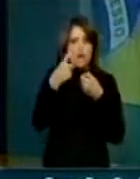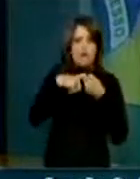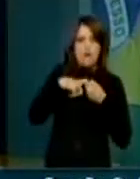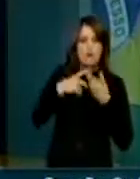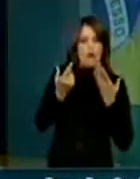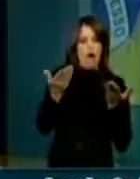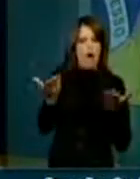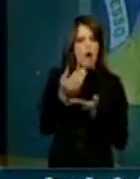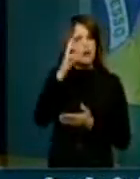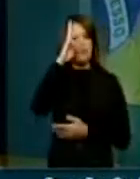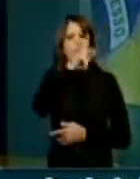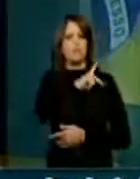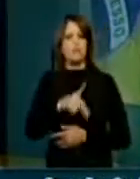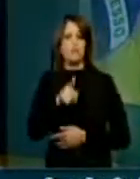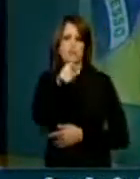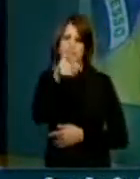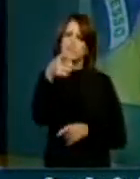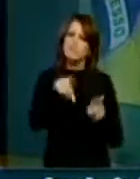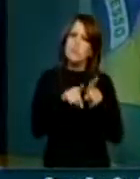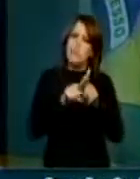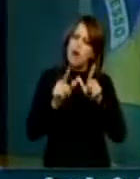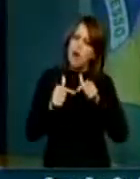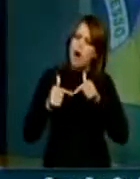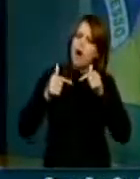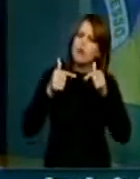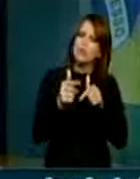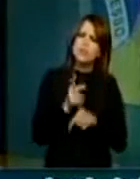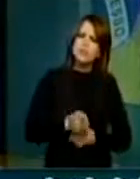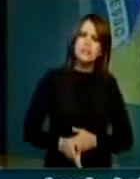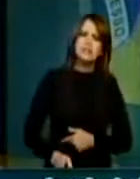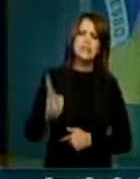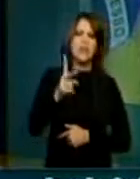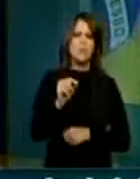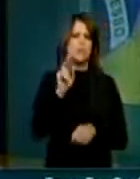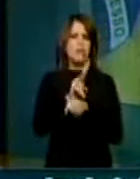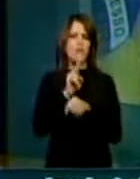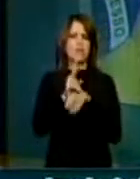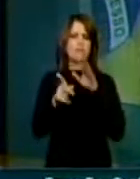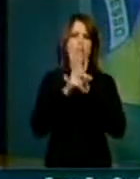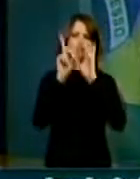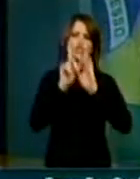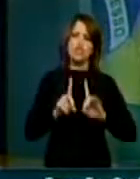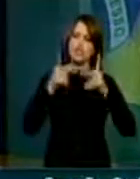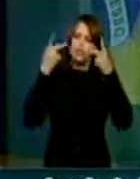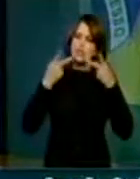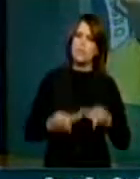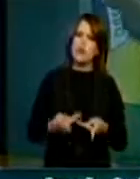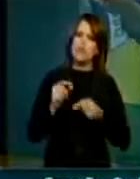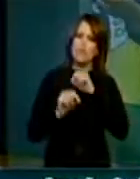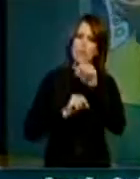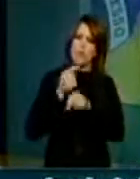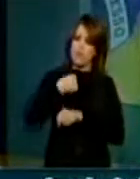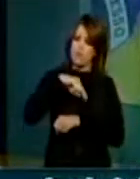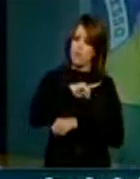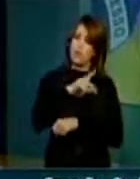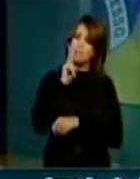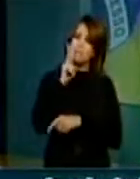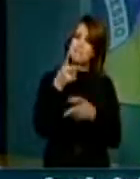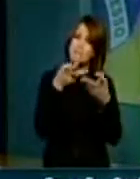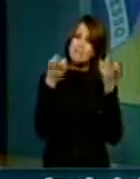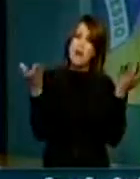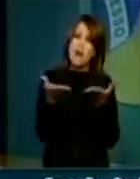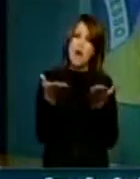presidente, Vossa Excelência, que se caracteriza pela luta incansável em defesa dos direitos humanos, estamos vendo